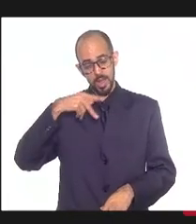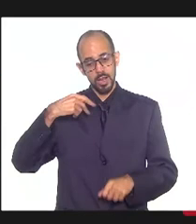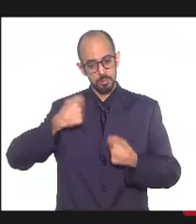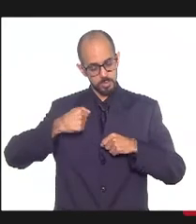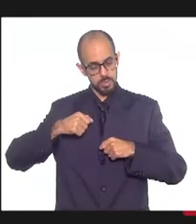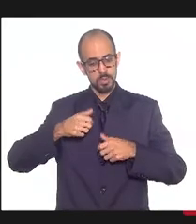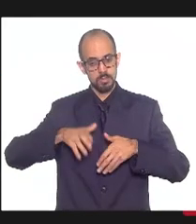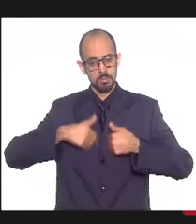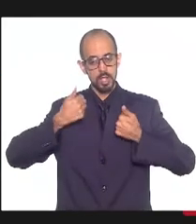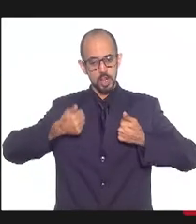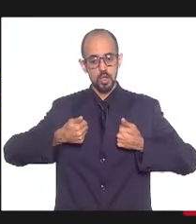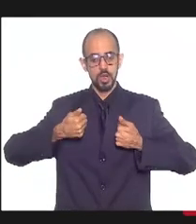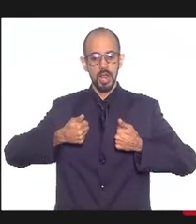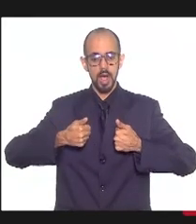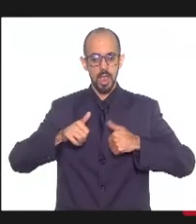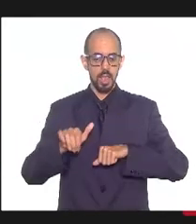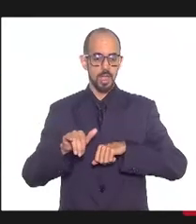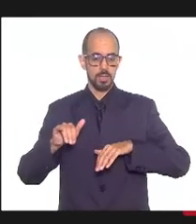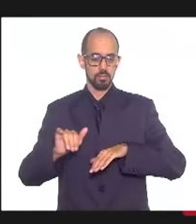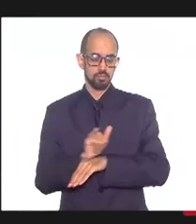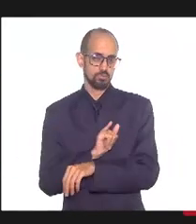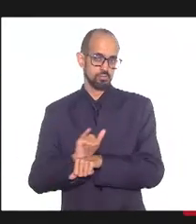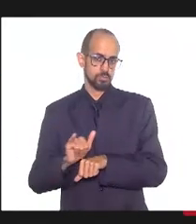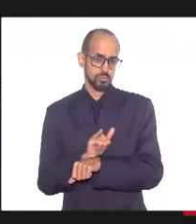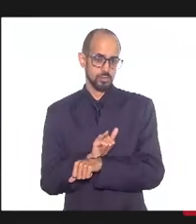é algo importante para o Brasil. Próximo.